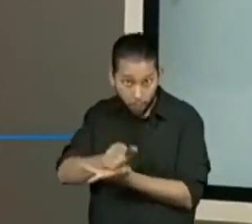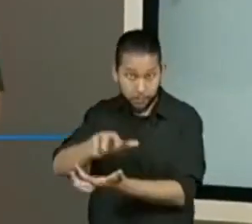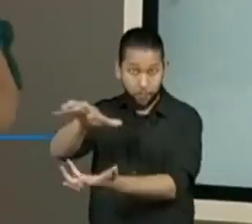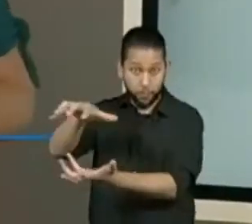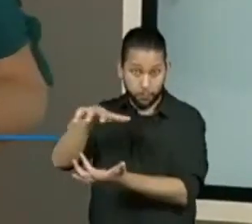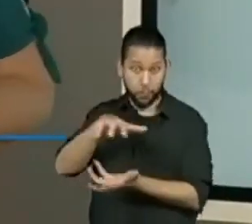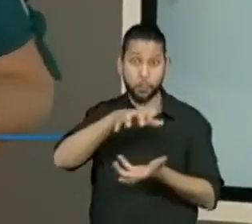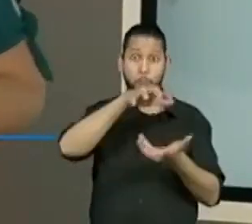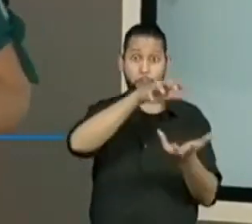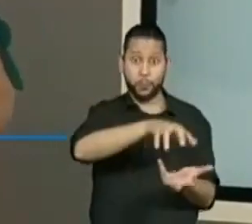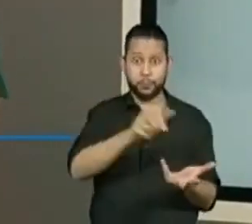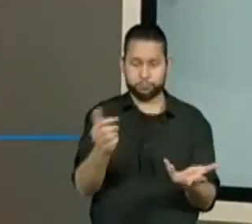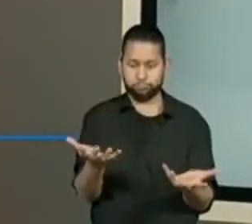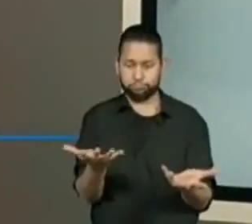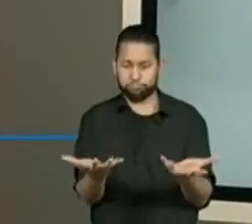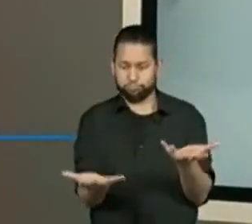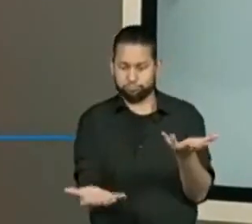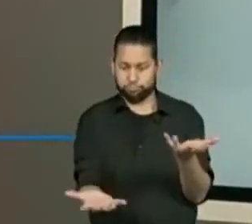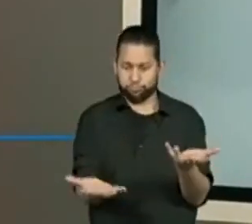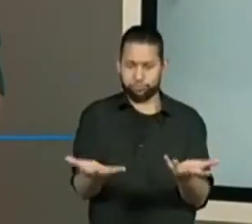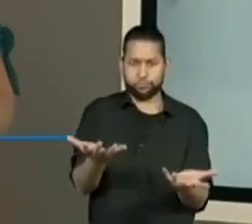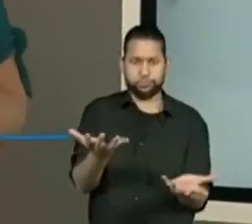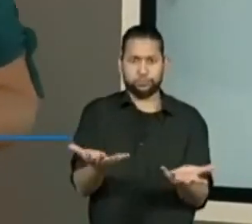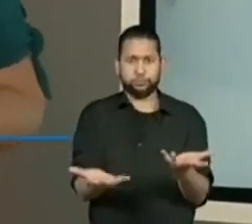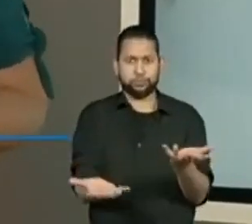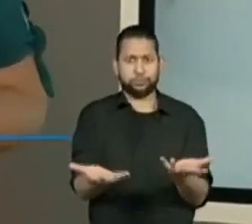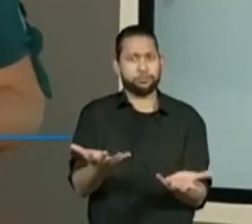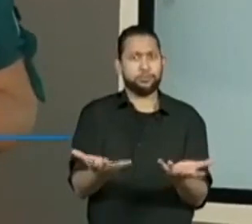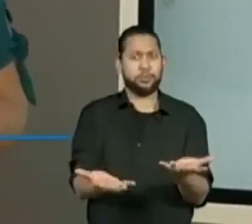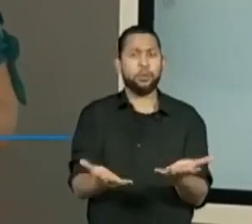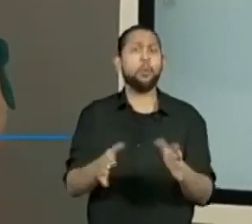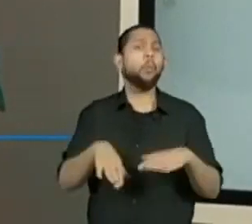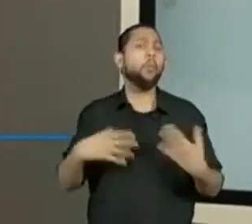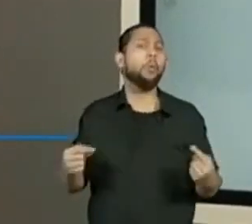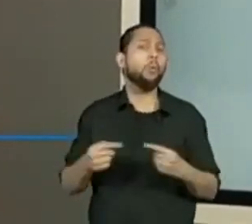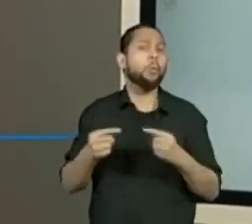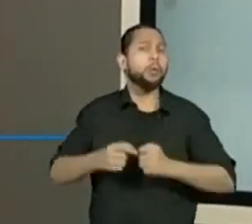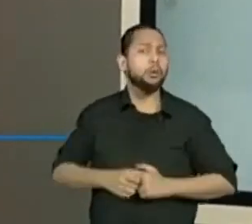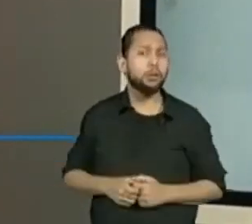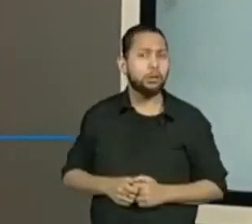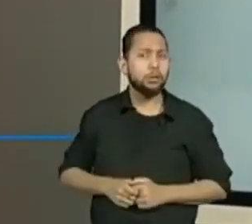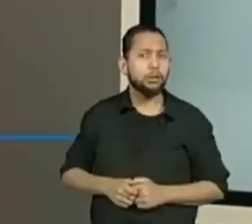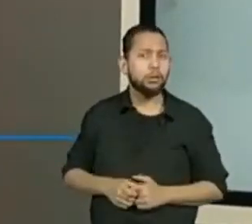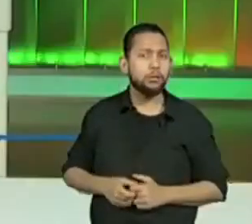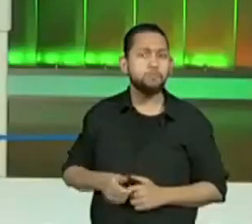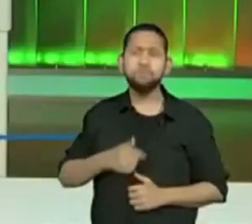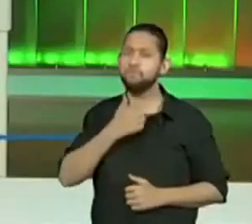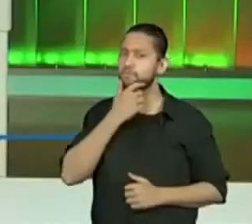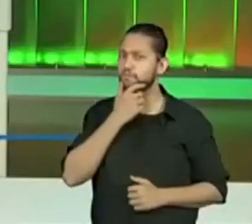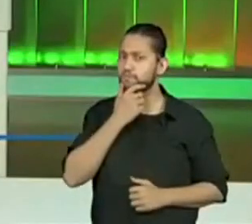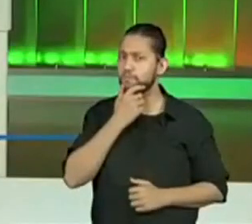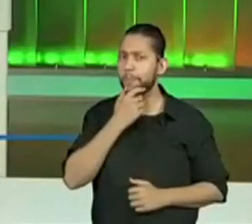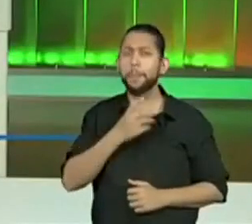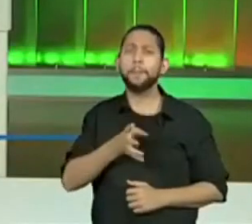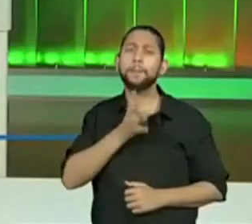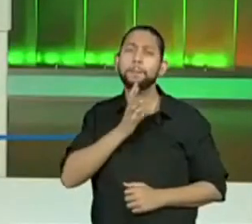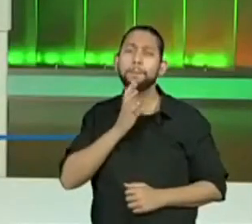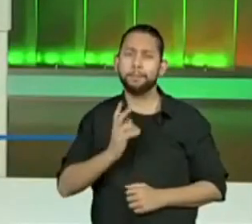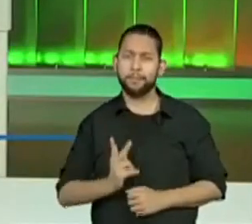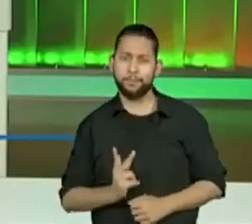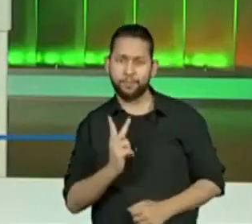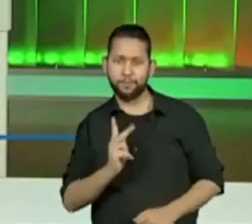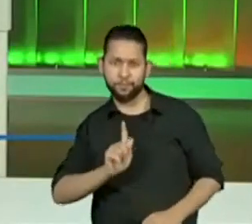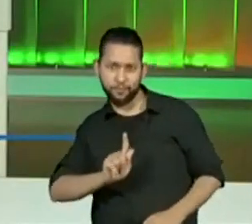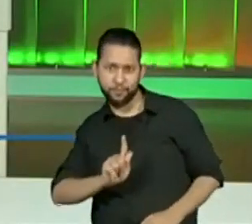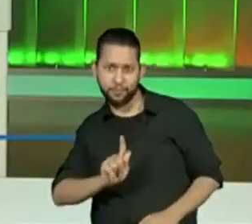frutas legumes verduras ovos quais desses produtos são vendidos por quilo vamos dar uma